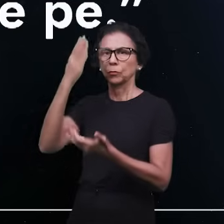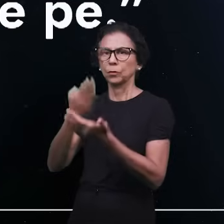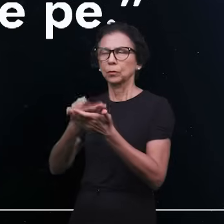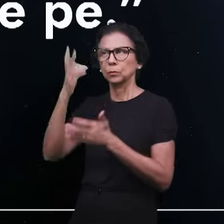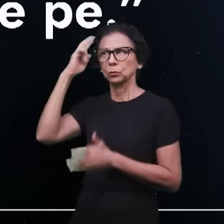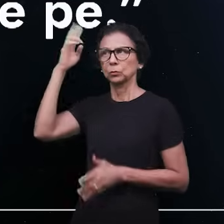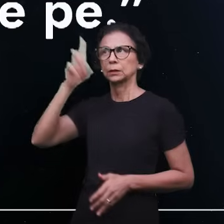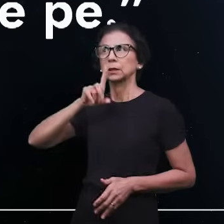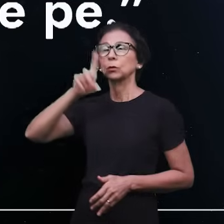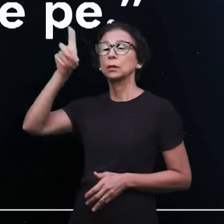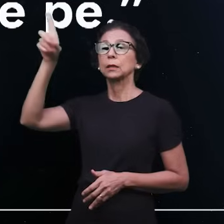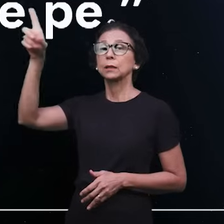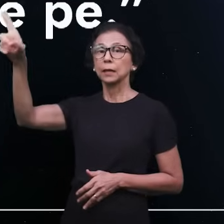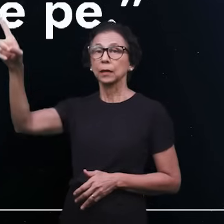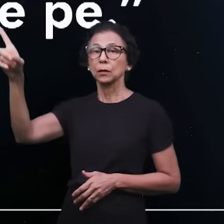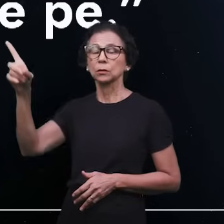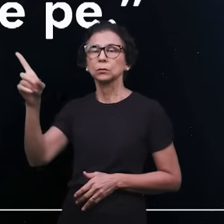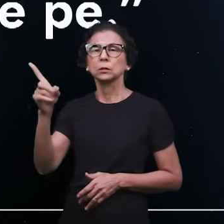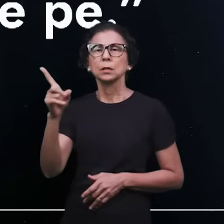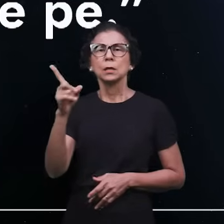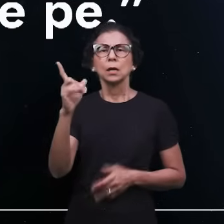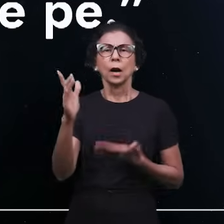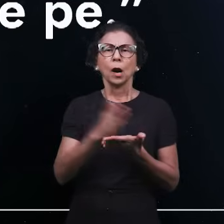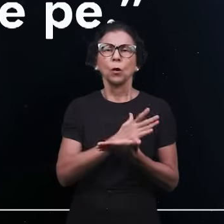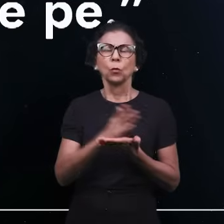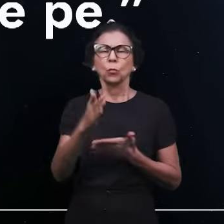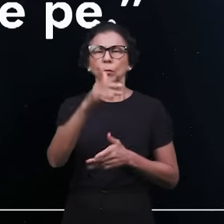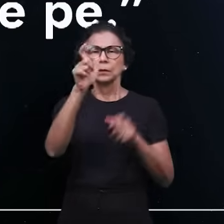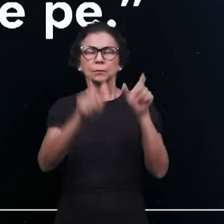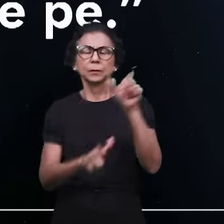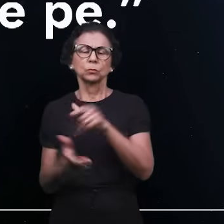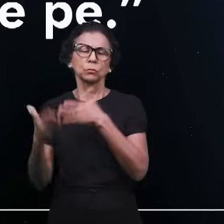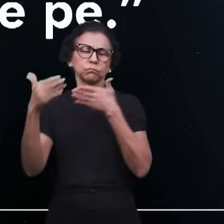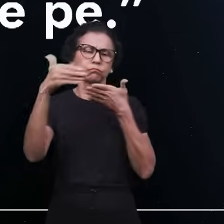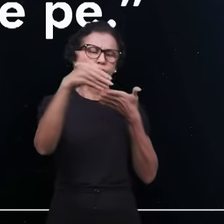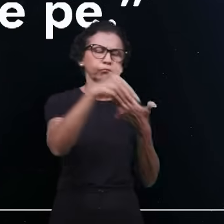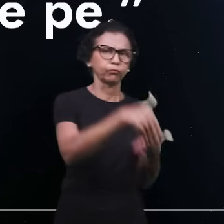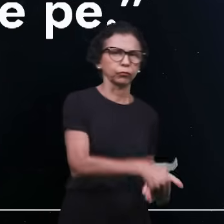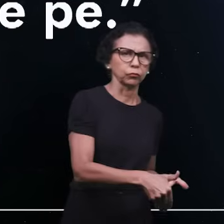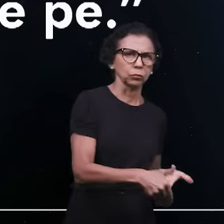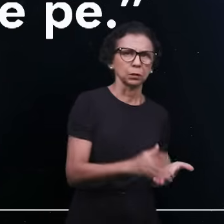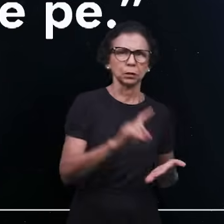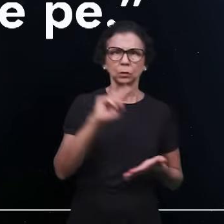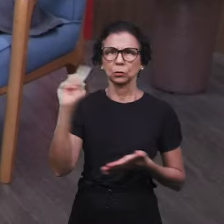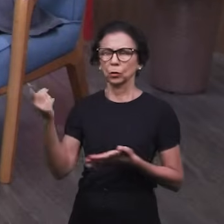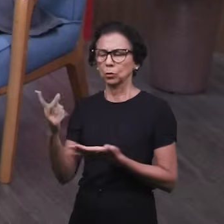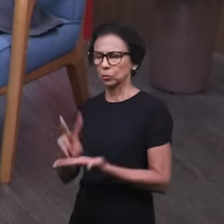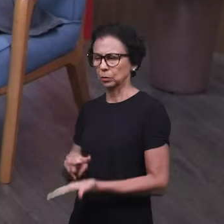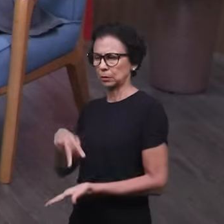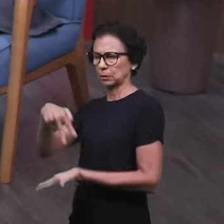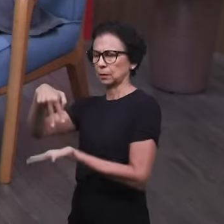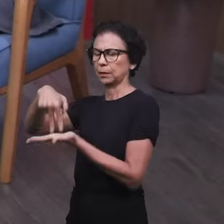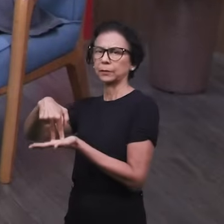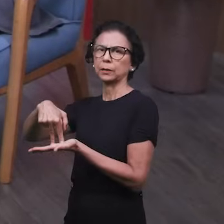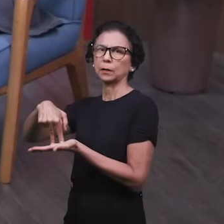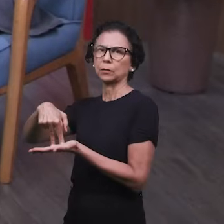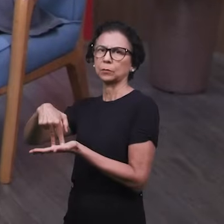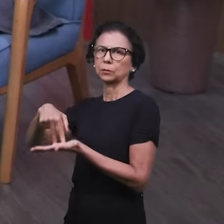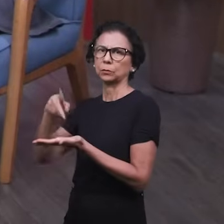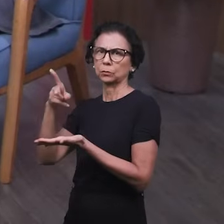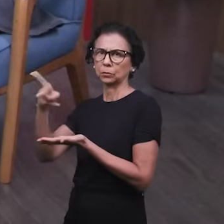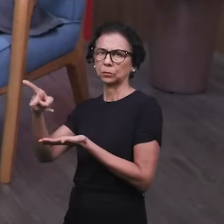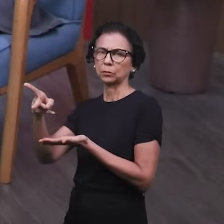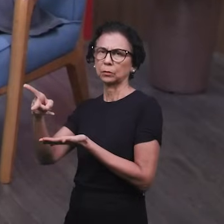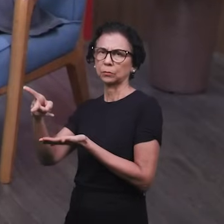Deus. Uns encurvam-se e caem, mas nós nos levantamos e estamos de pé. Que bênção! Aqui